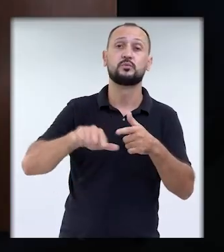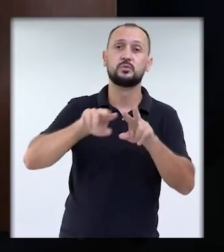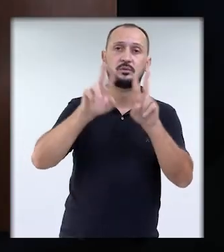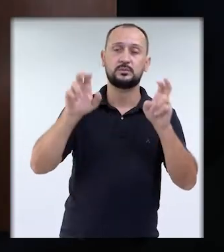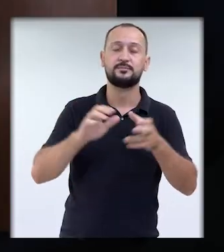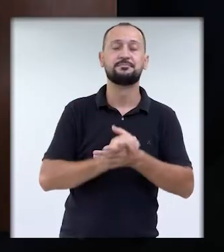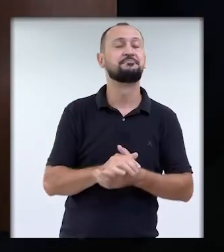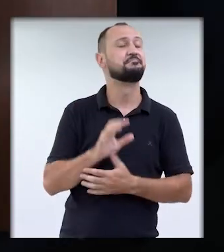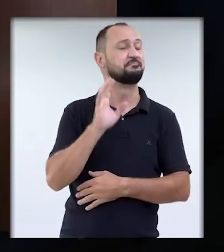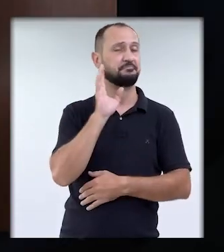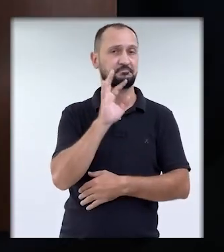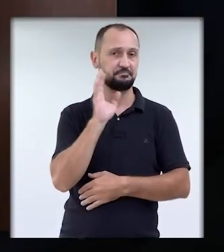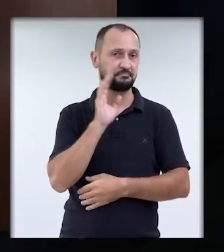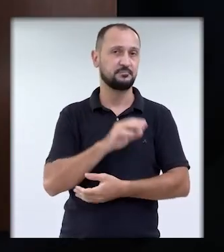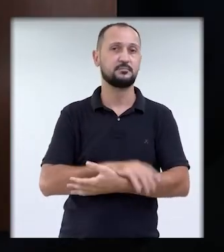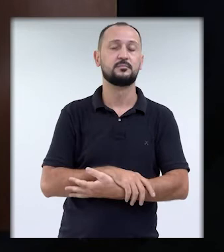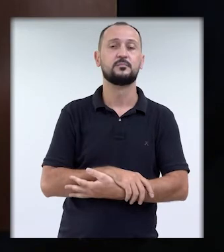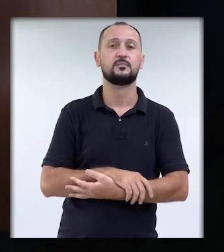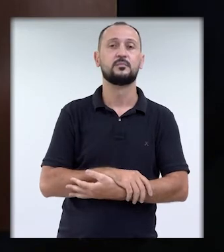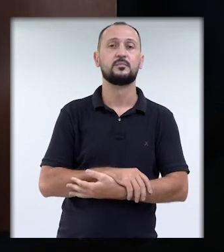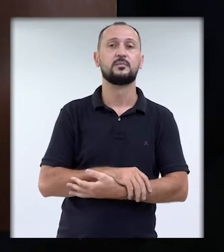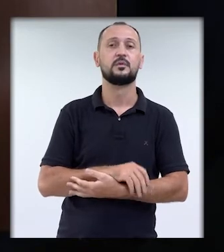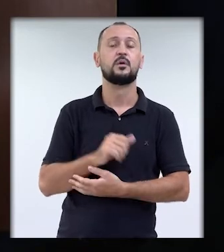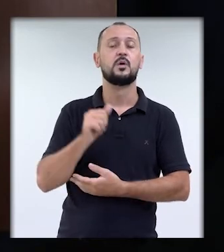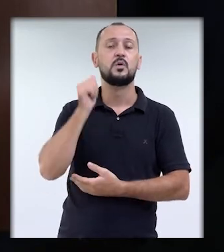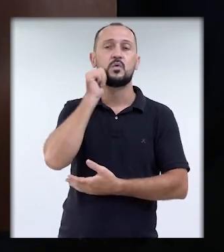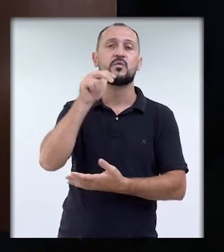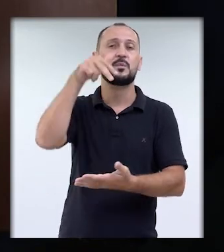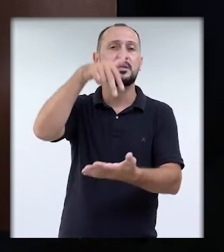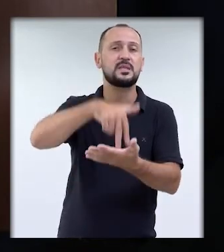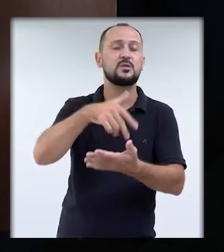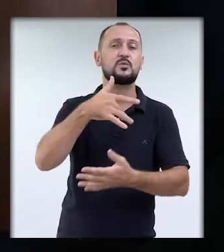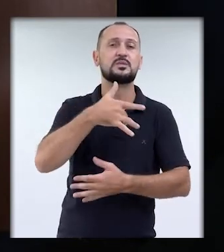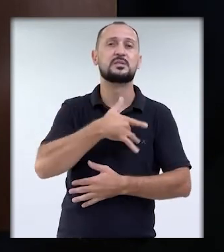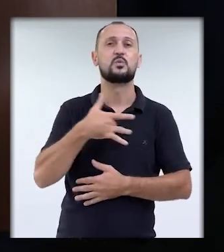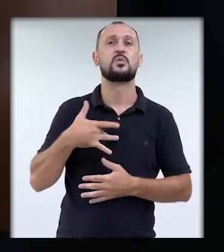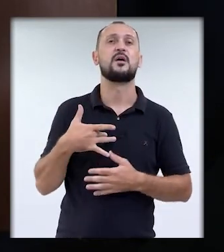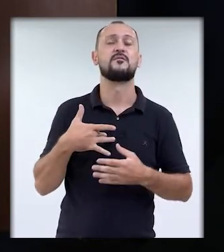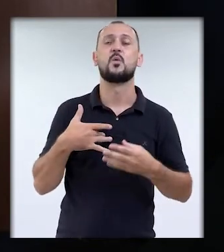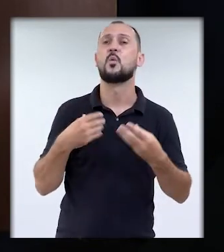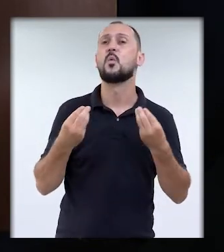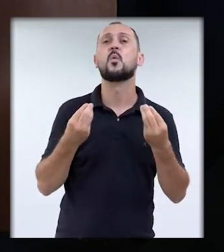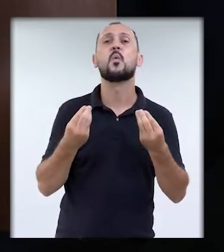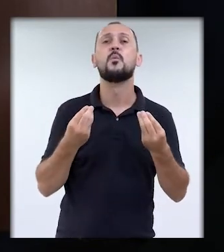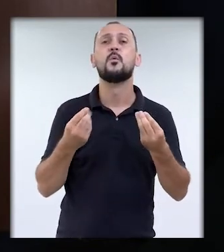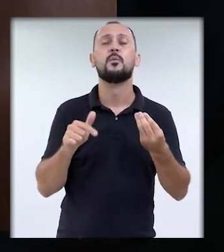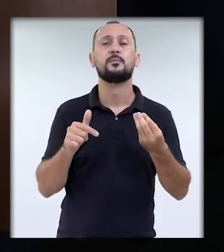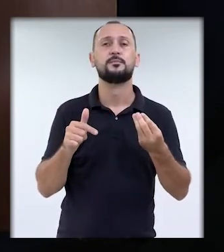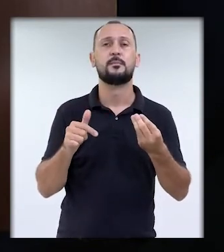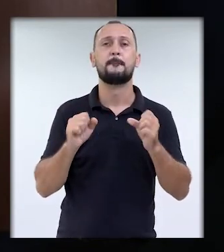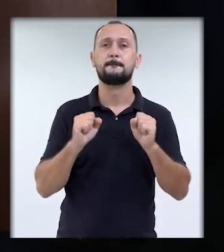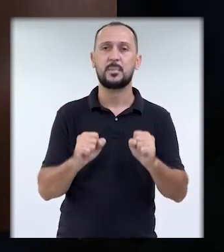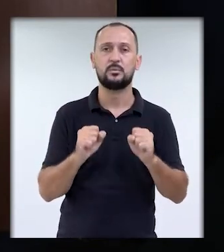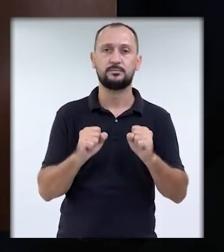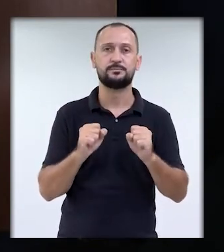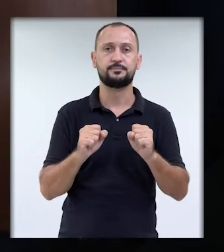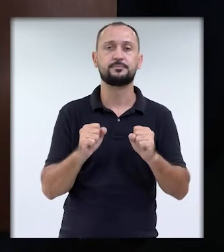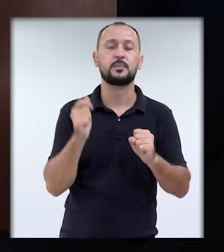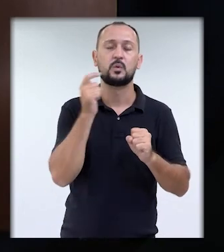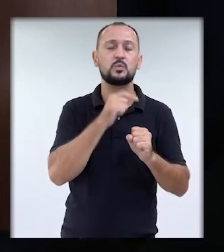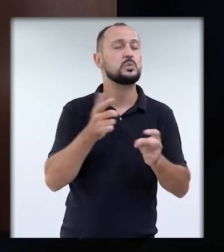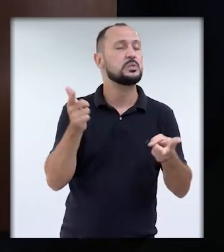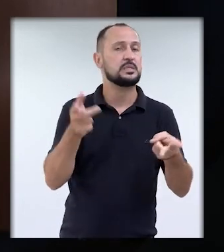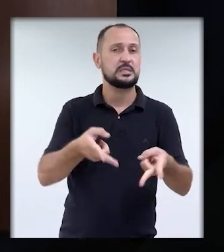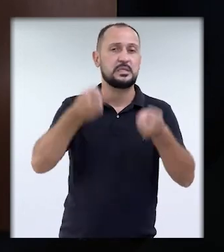novos. Que legal. E o feminino saudável, como que as pessoas podem fazer para